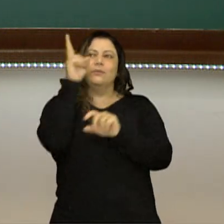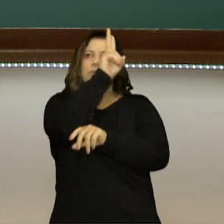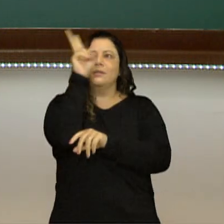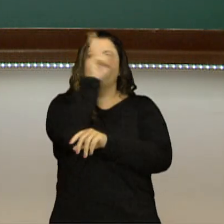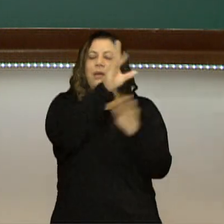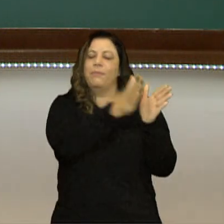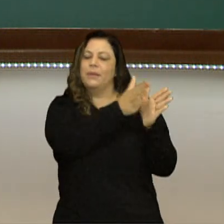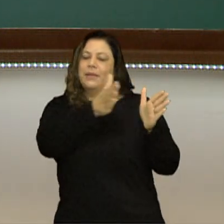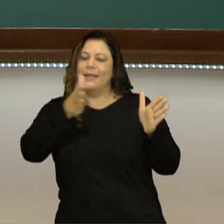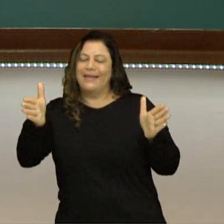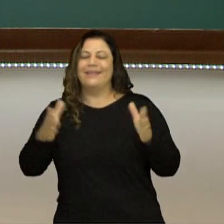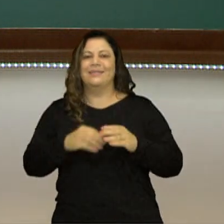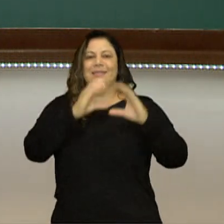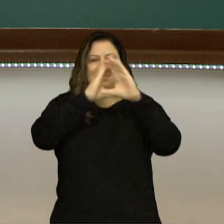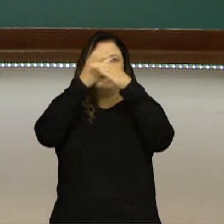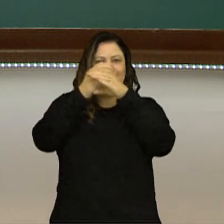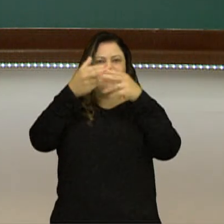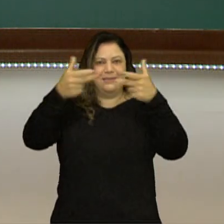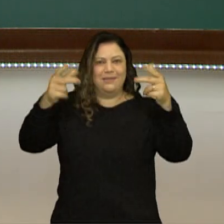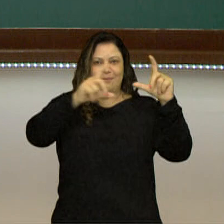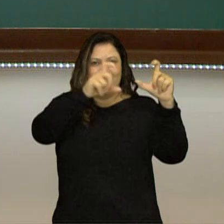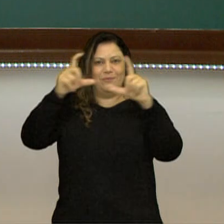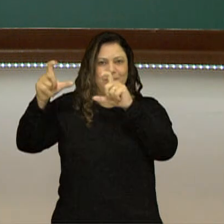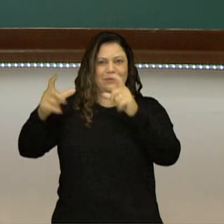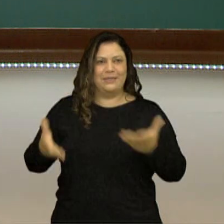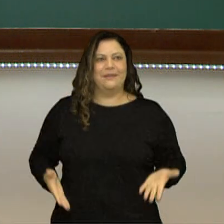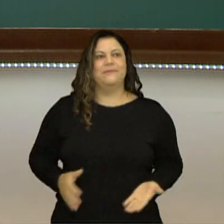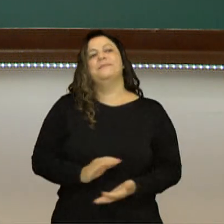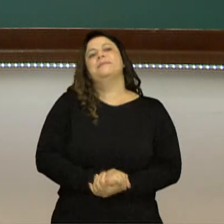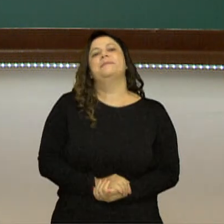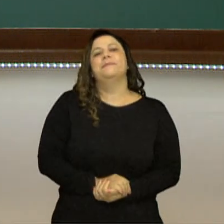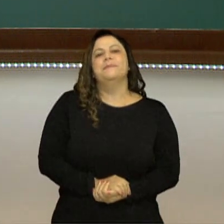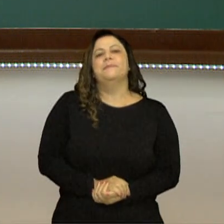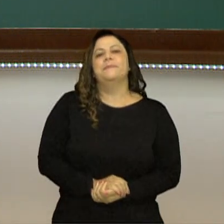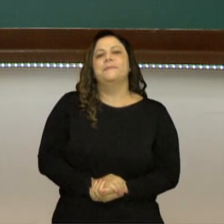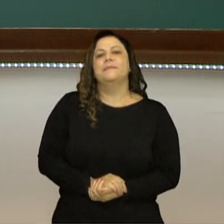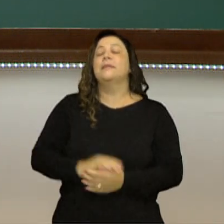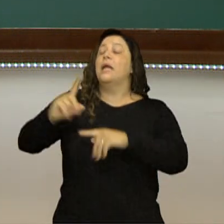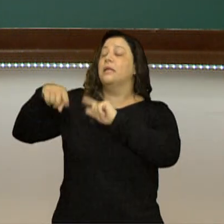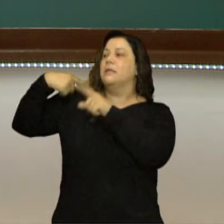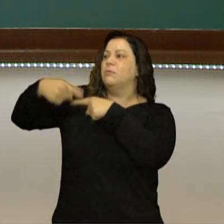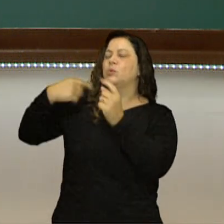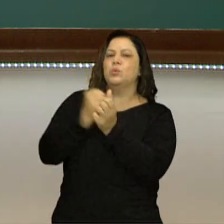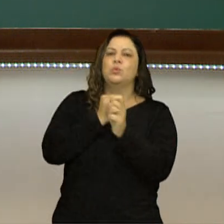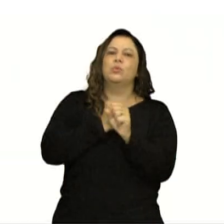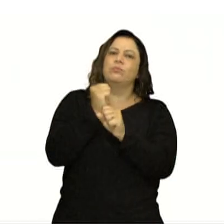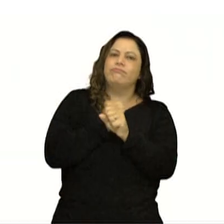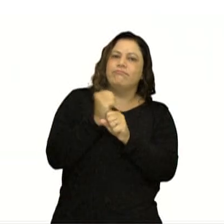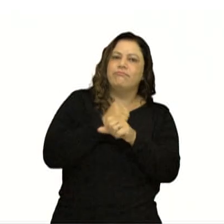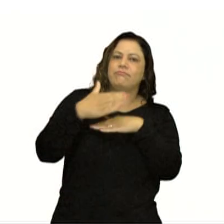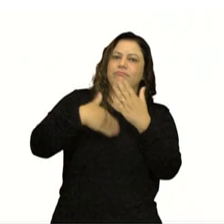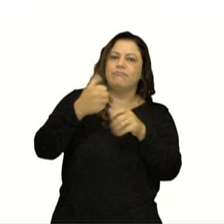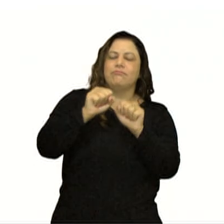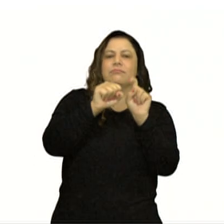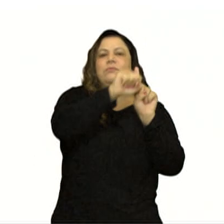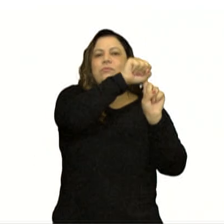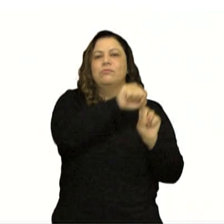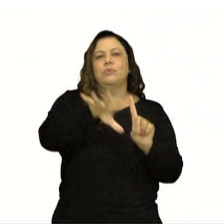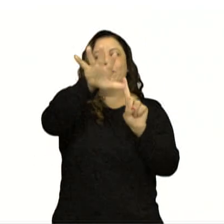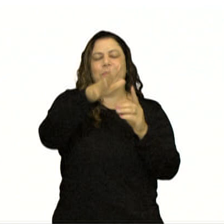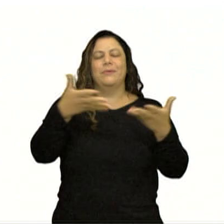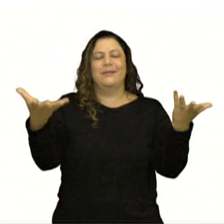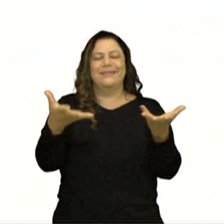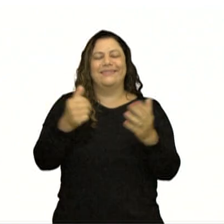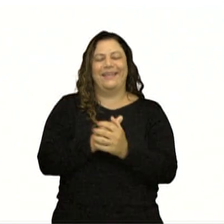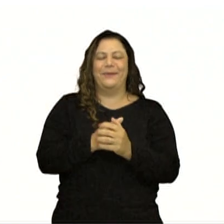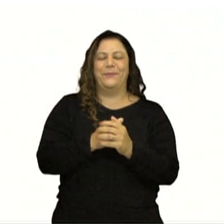das câmeras fotográficas. Pessoal, depois de alguns anos, popularizaram-se as câmeras